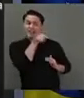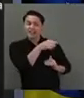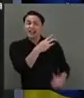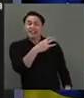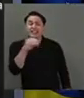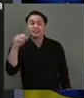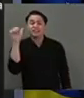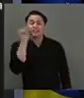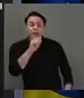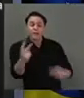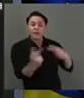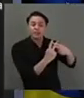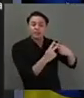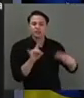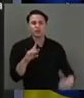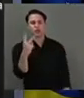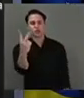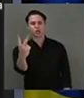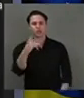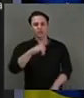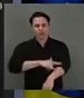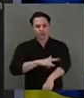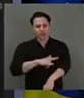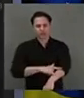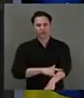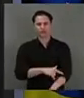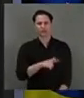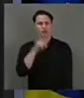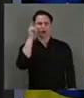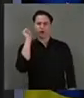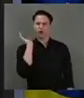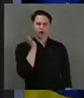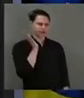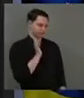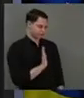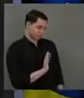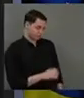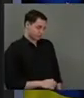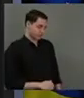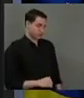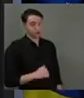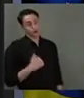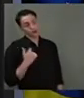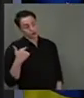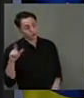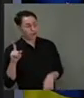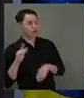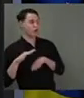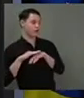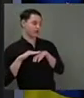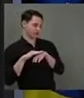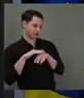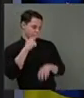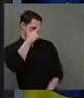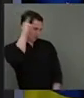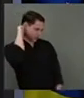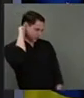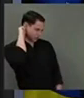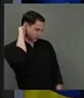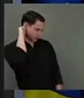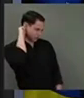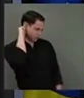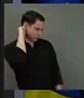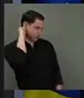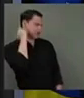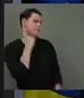senador Flávio. Ela disse, eu vou falar com o ministro Alexandre e vamos ver, mas eu soube que estão